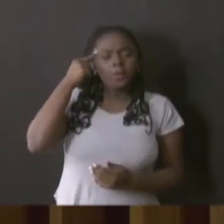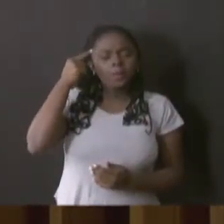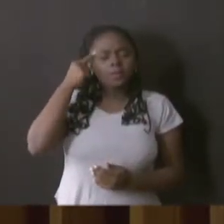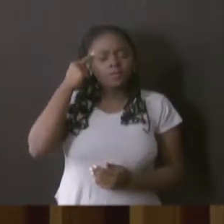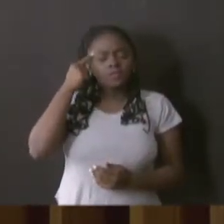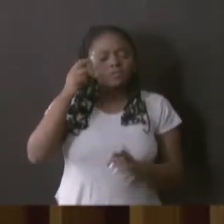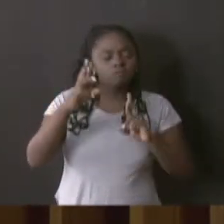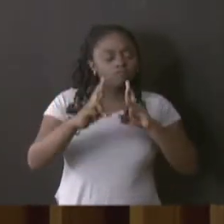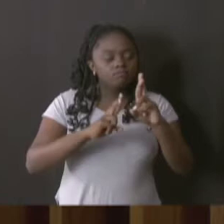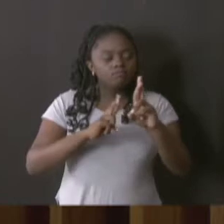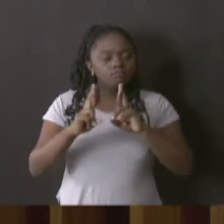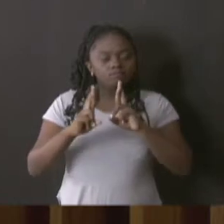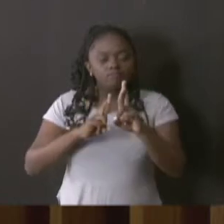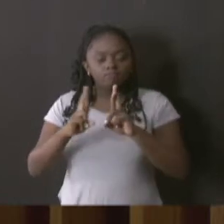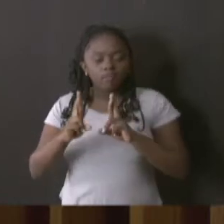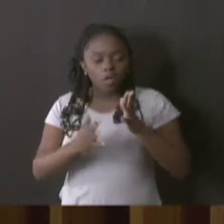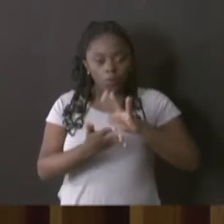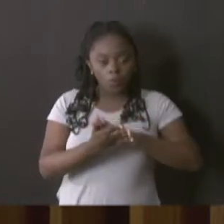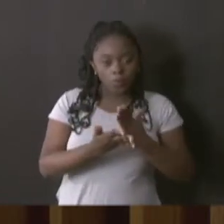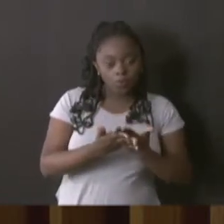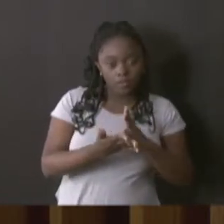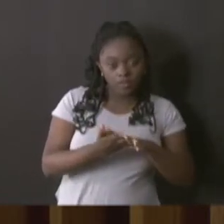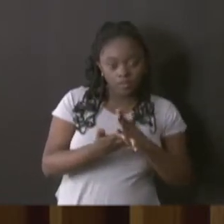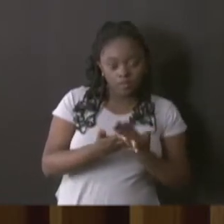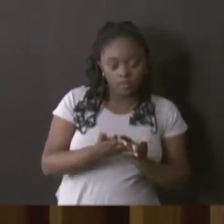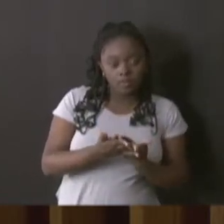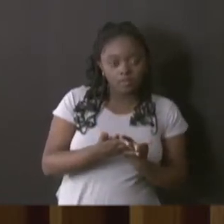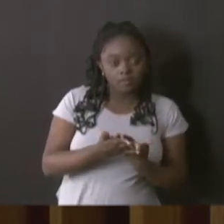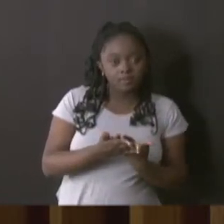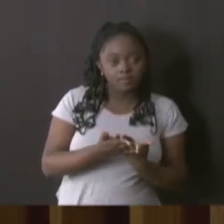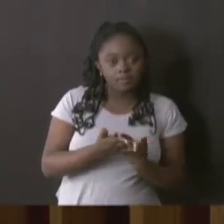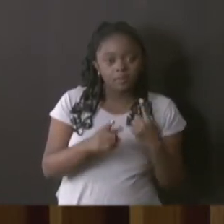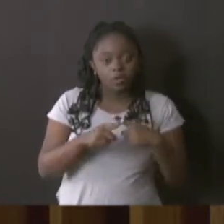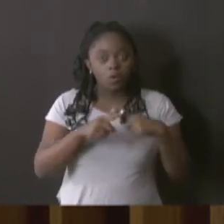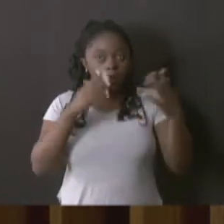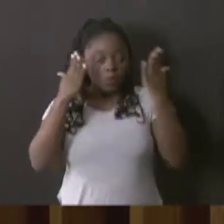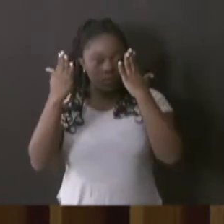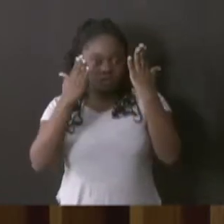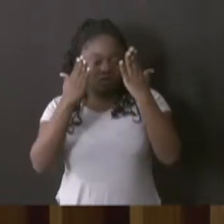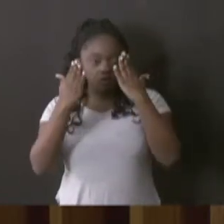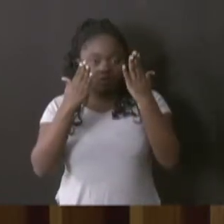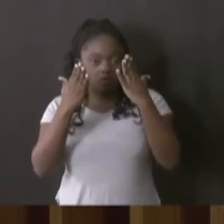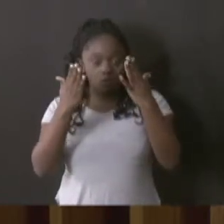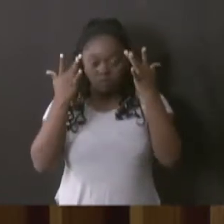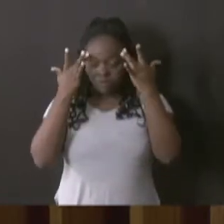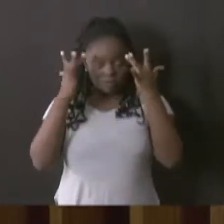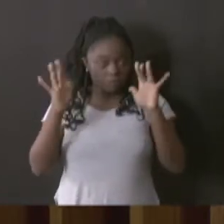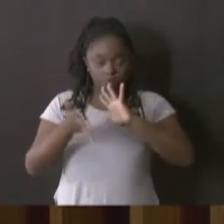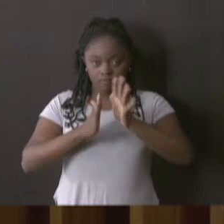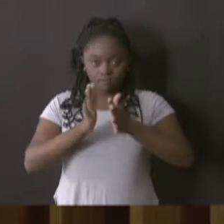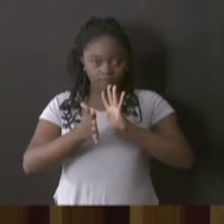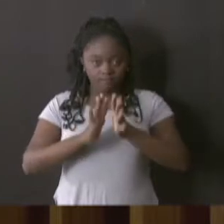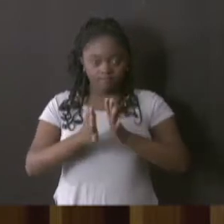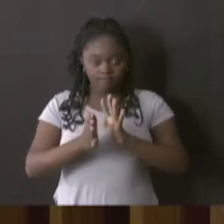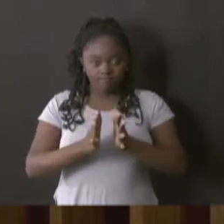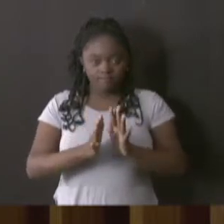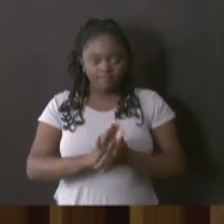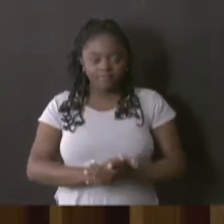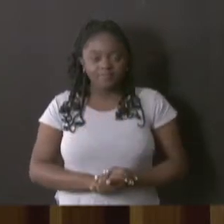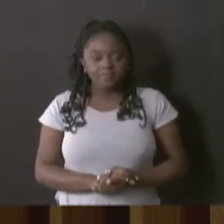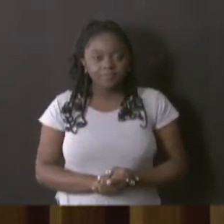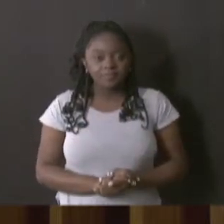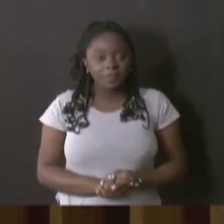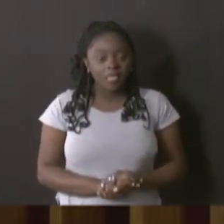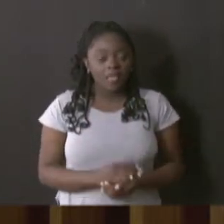mediação de um intérprete, sendo o psicólogo não entendendo línguas brasileiras de sinais, uhum. O